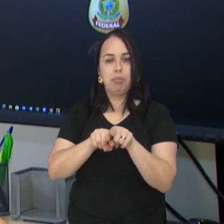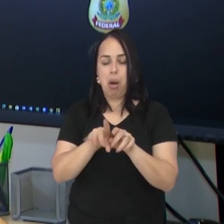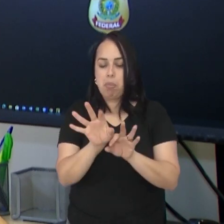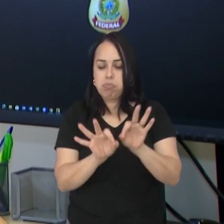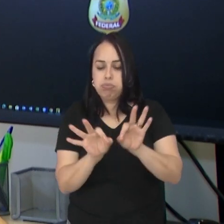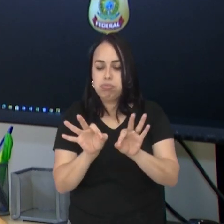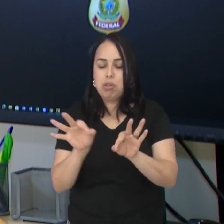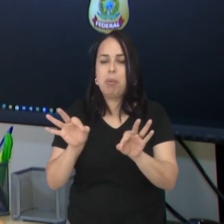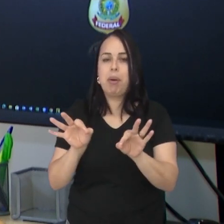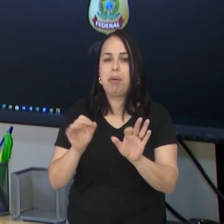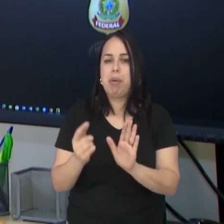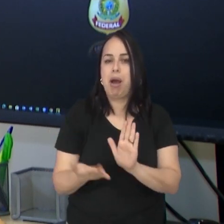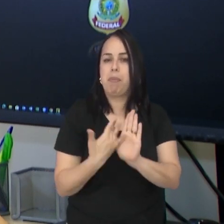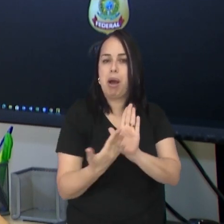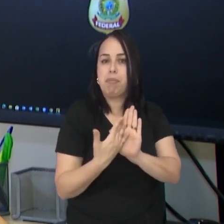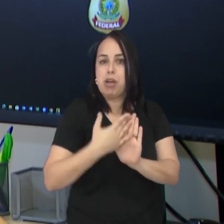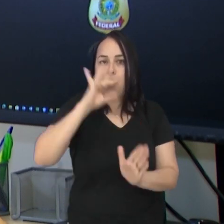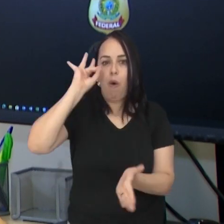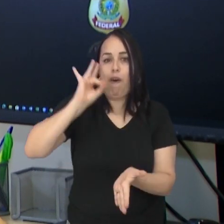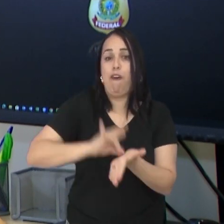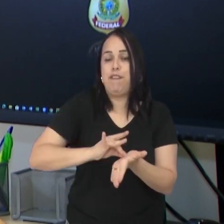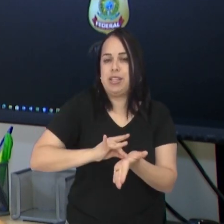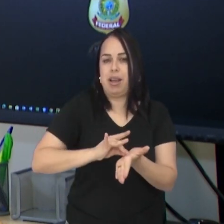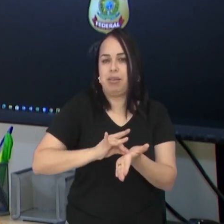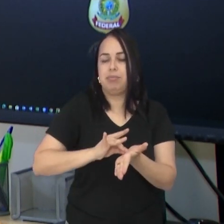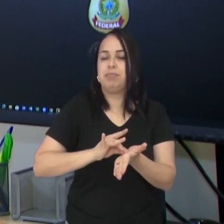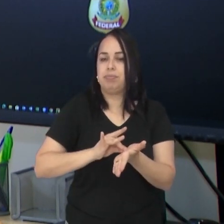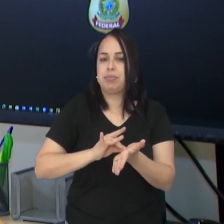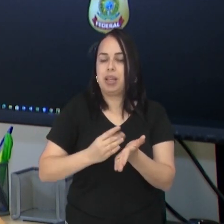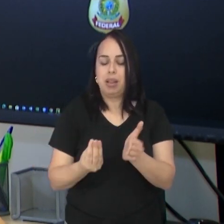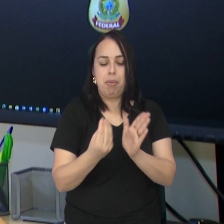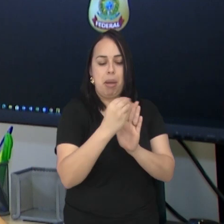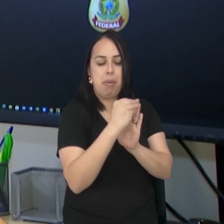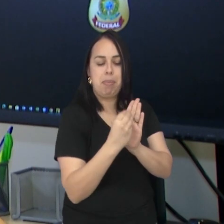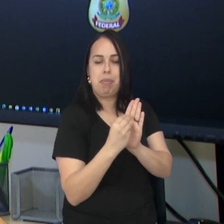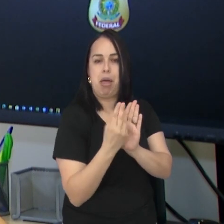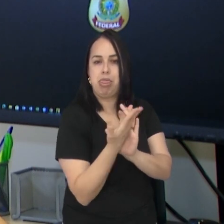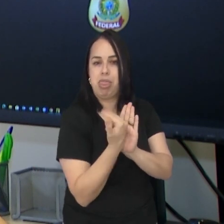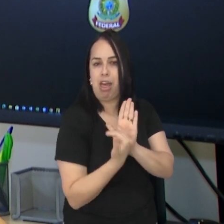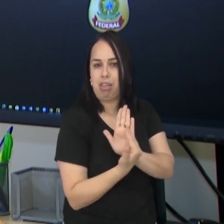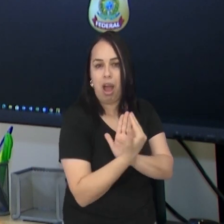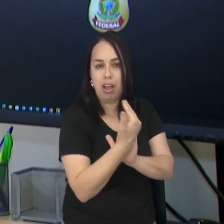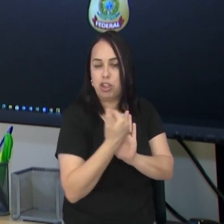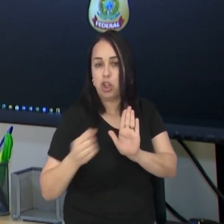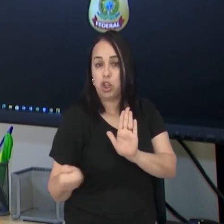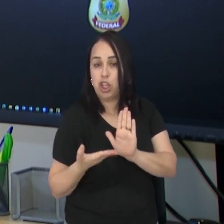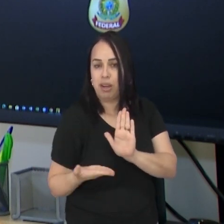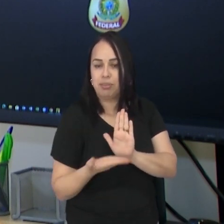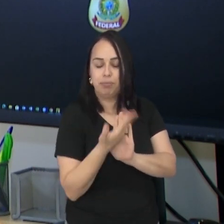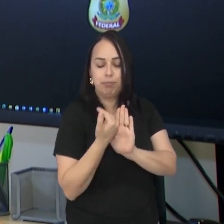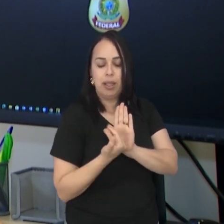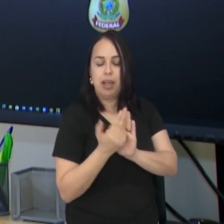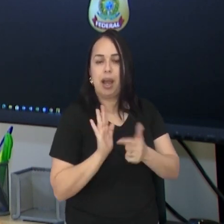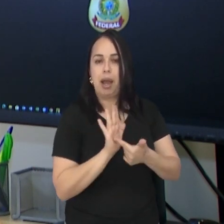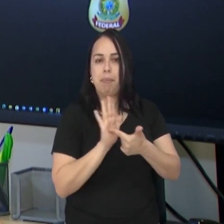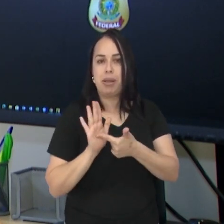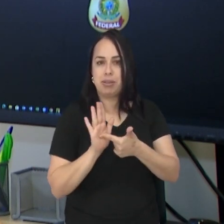uma confiabilidade do documento, uma autenticidade do documento, e também foram incluídos vários um